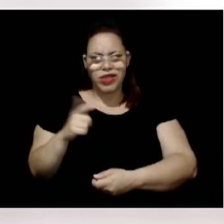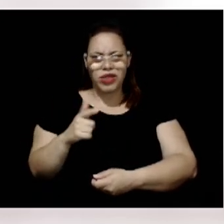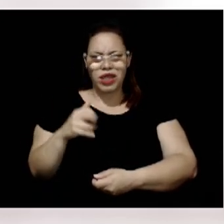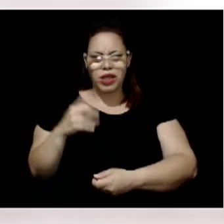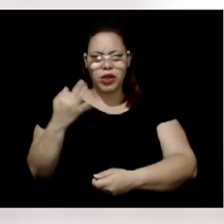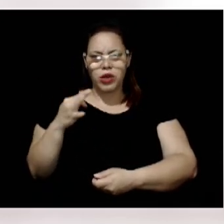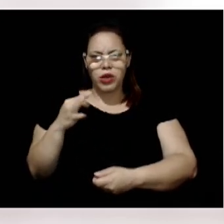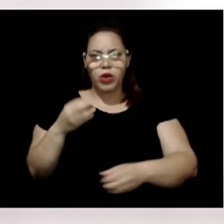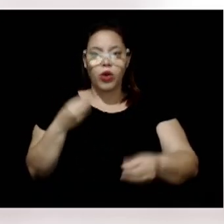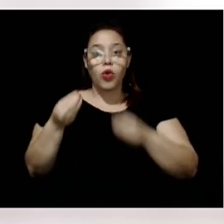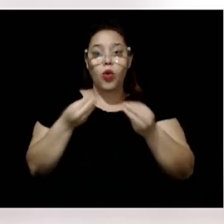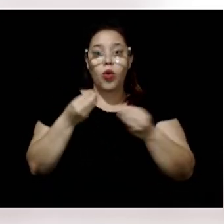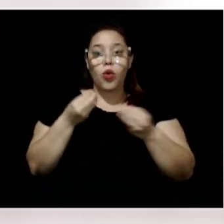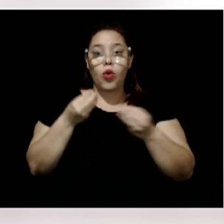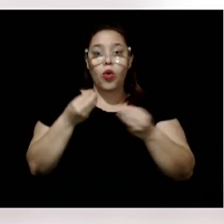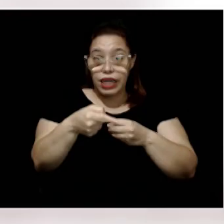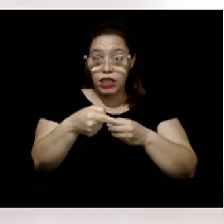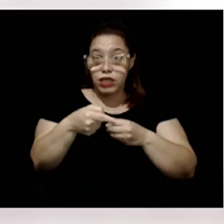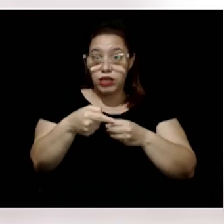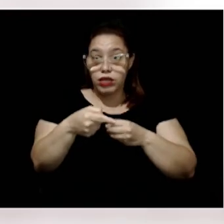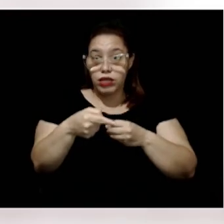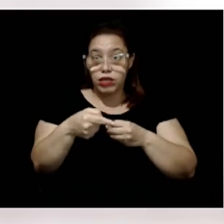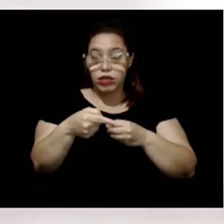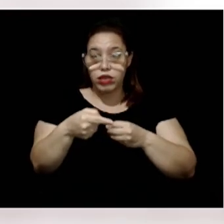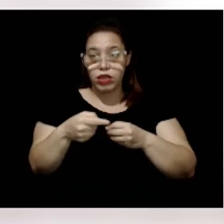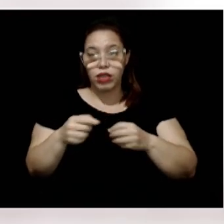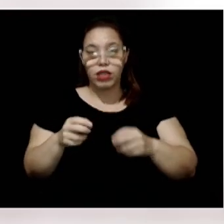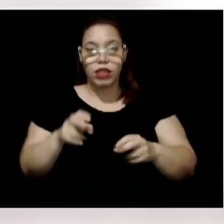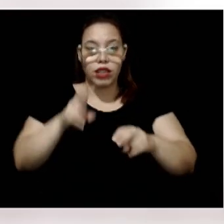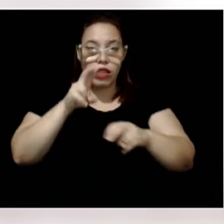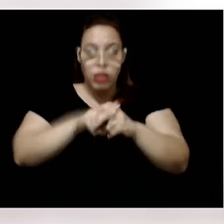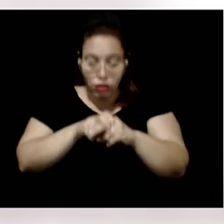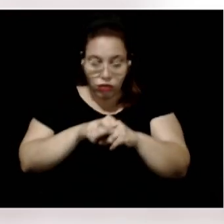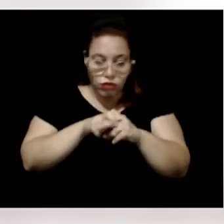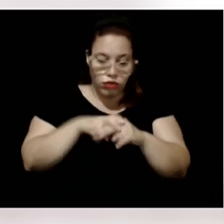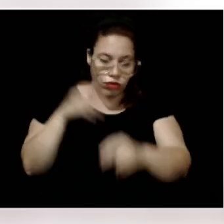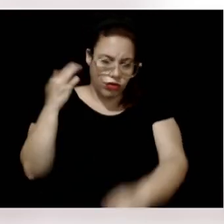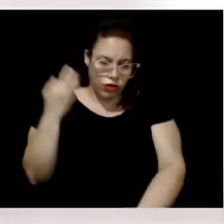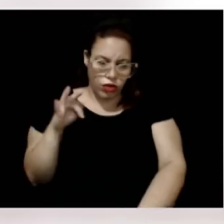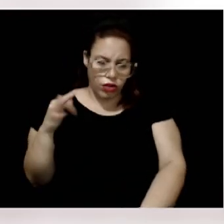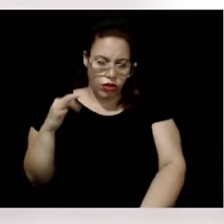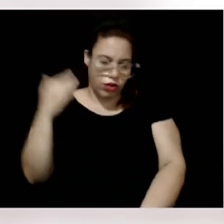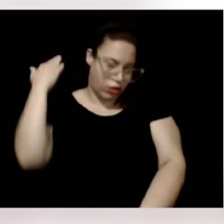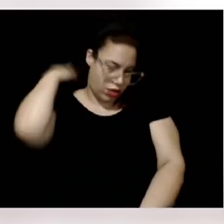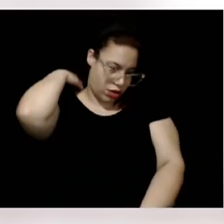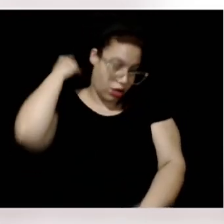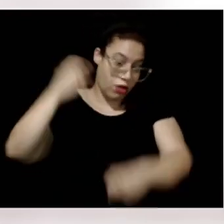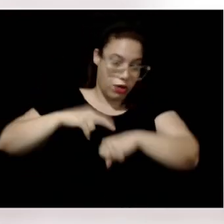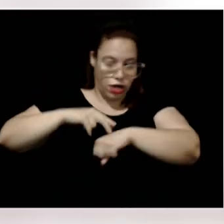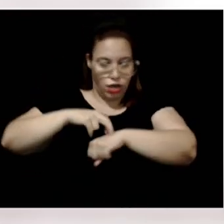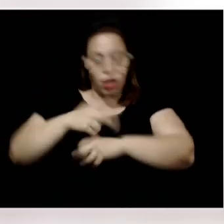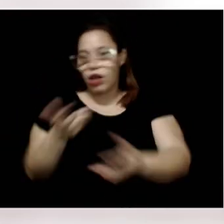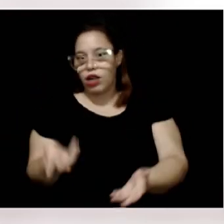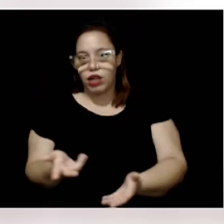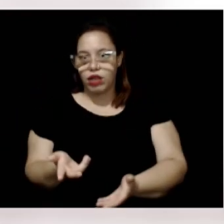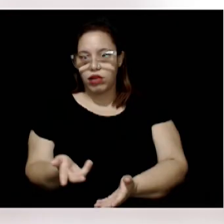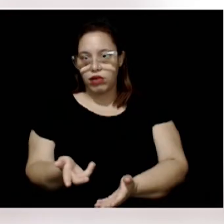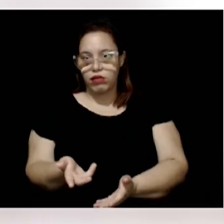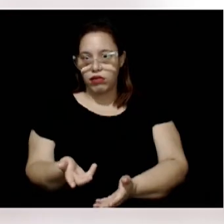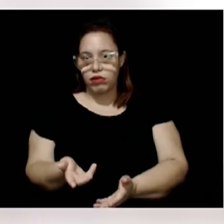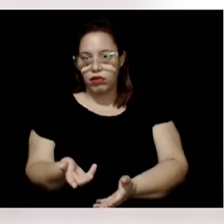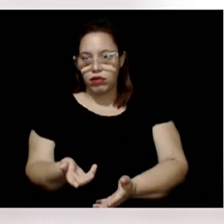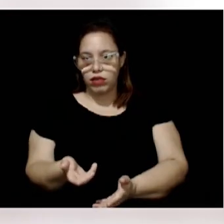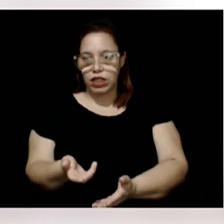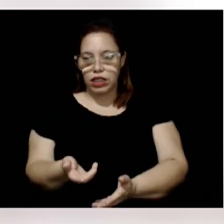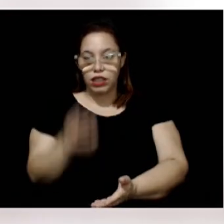lá. Se eu fico horas sentado e não tenho dor nas costas, eu não vou saber que eu preciso andar. E esse mecanismo é